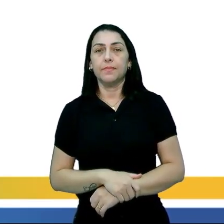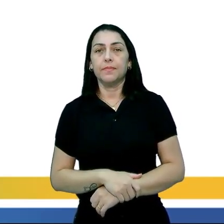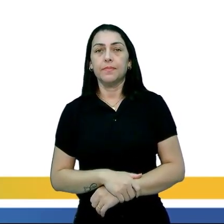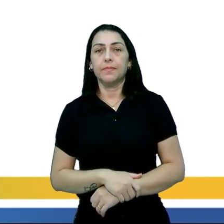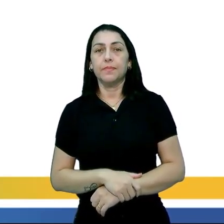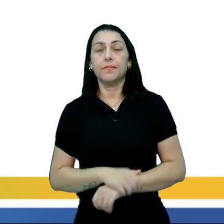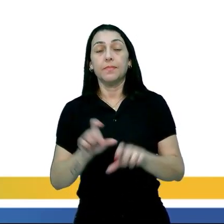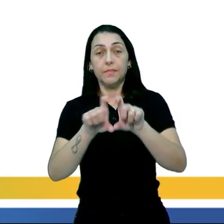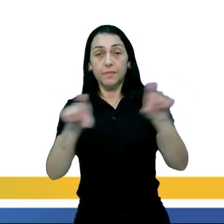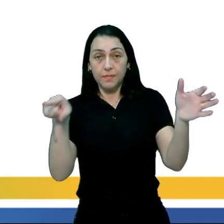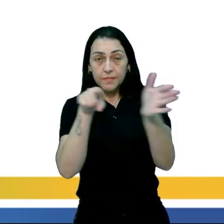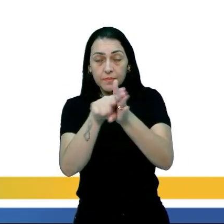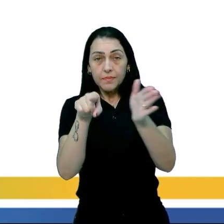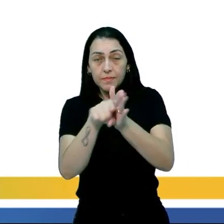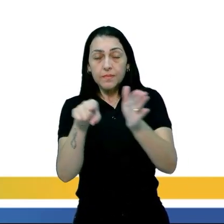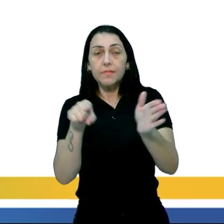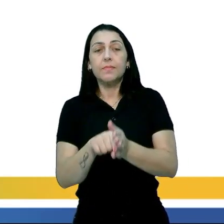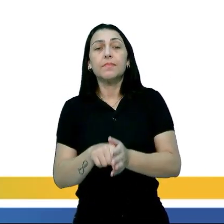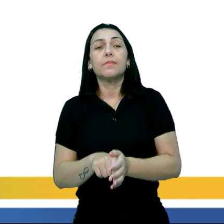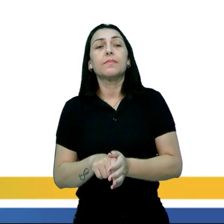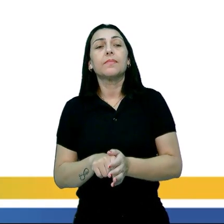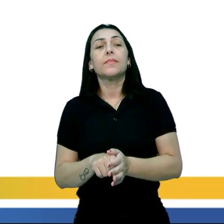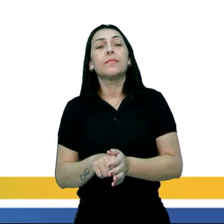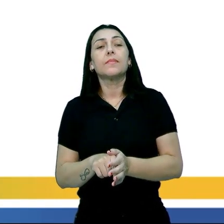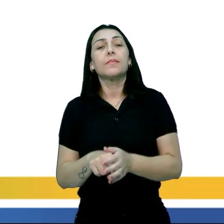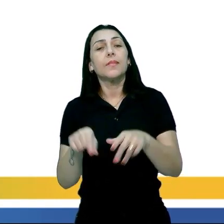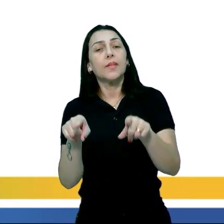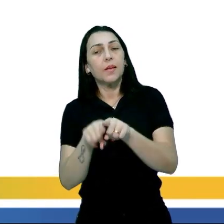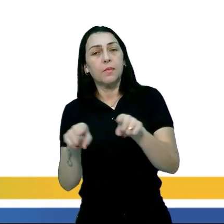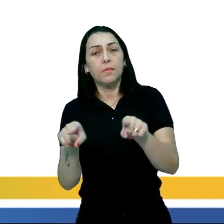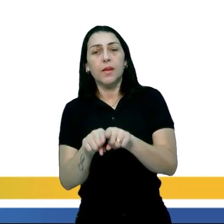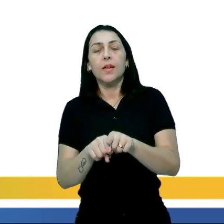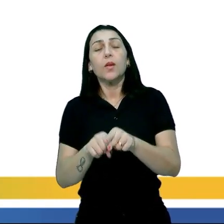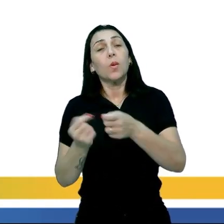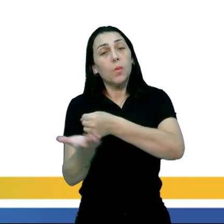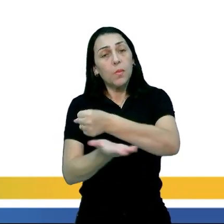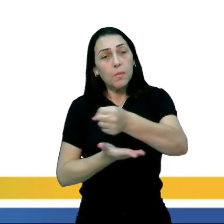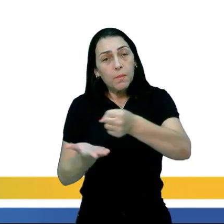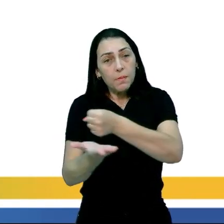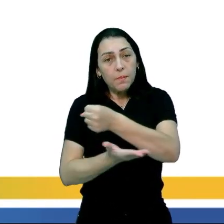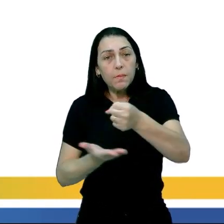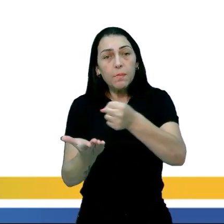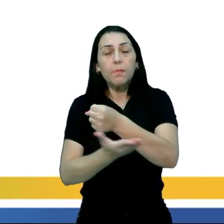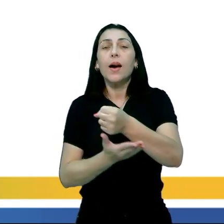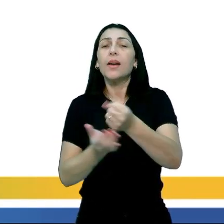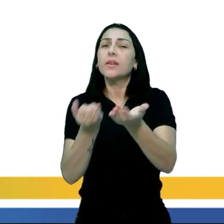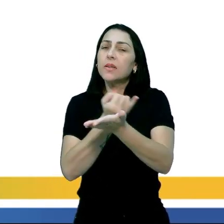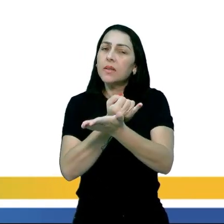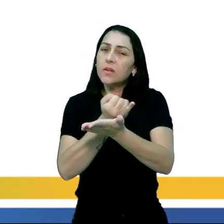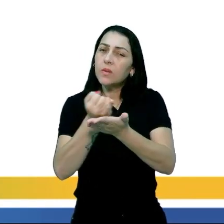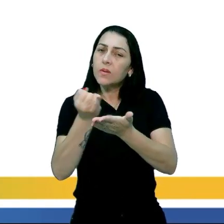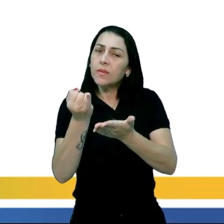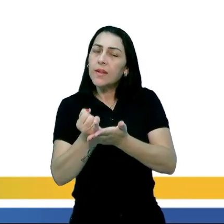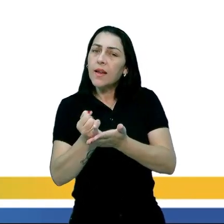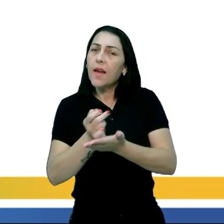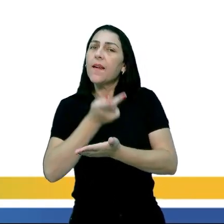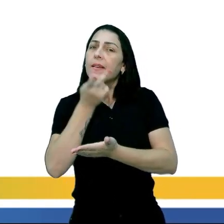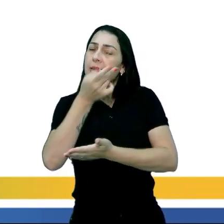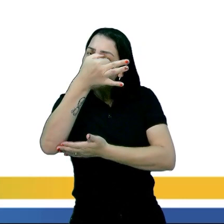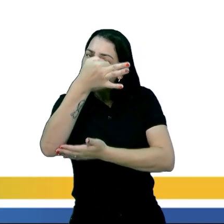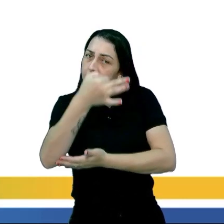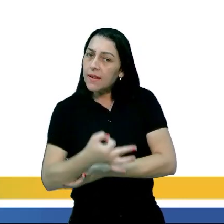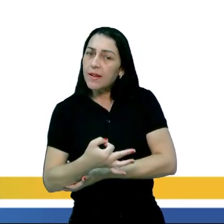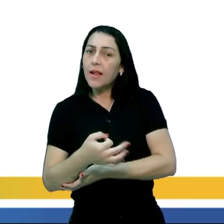o comando da questão assim pondera. Com base nesta introdução, é